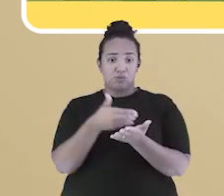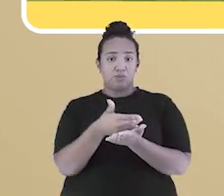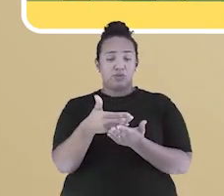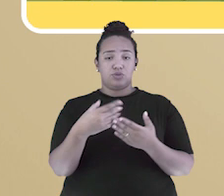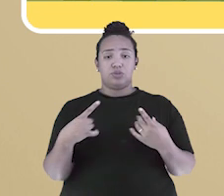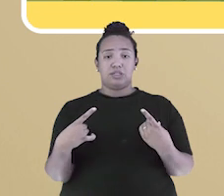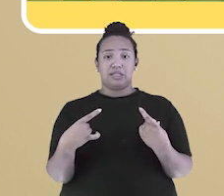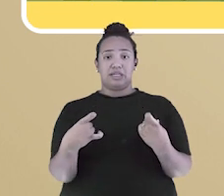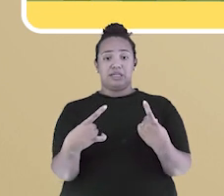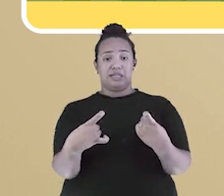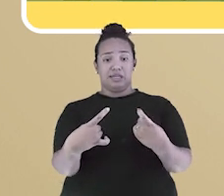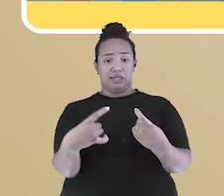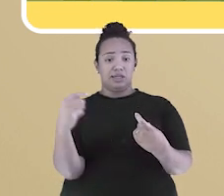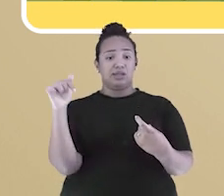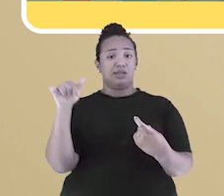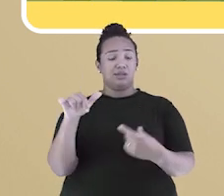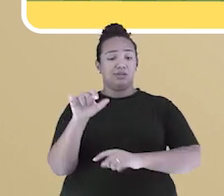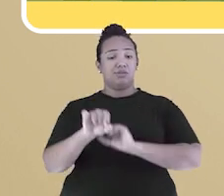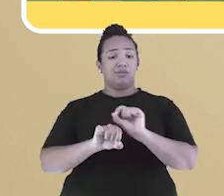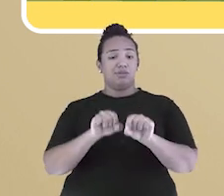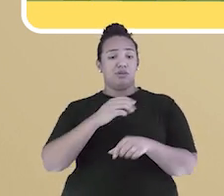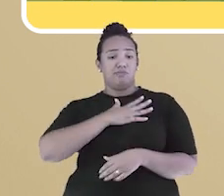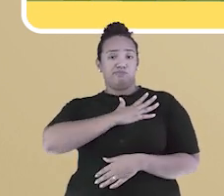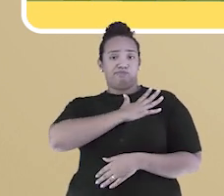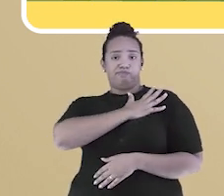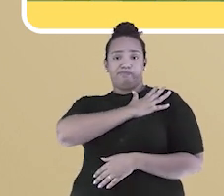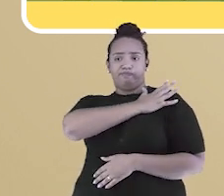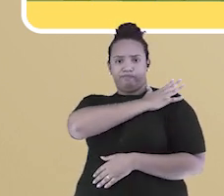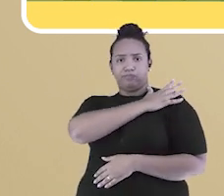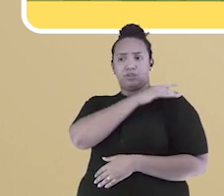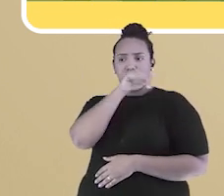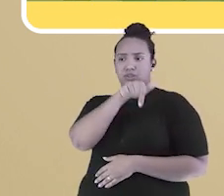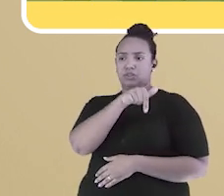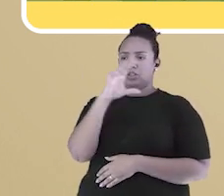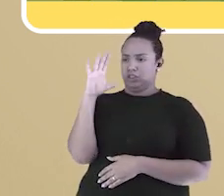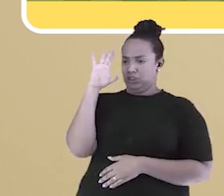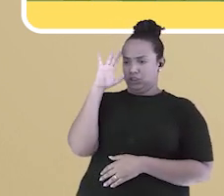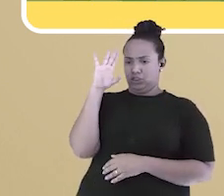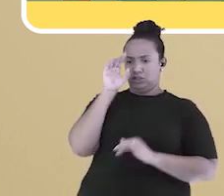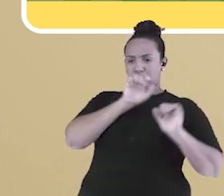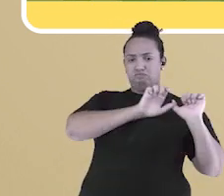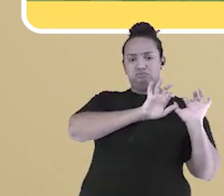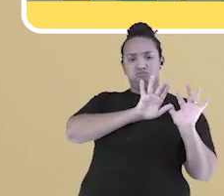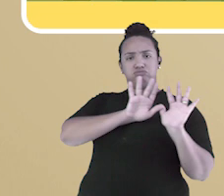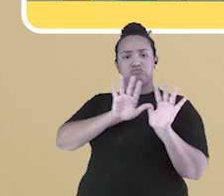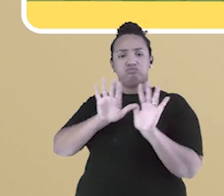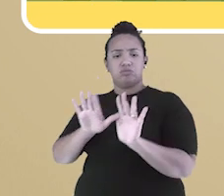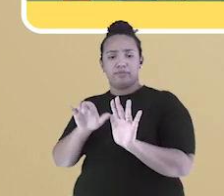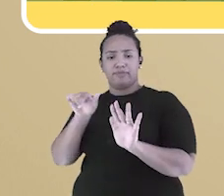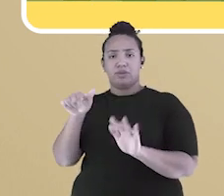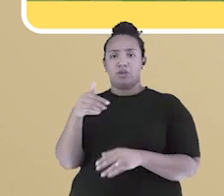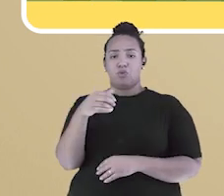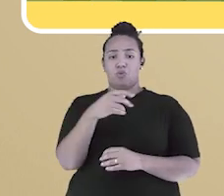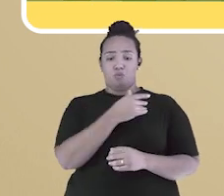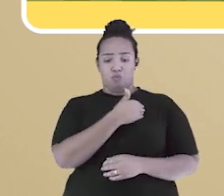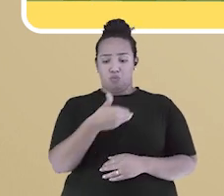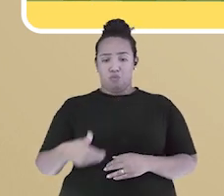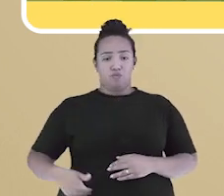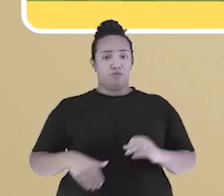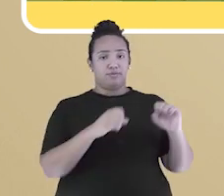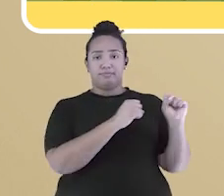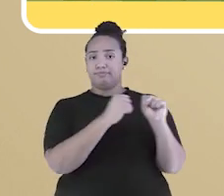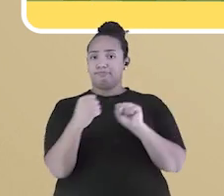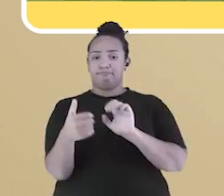Terror, e devido à forte ofensiva militar frente ao Talibã, o governo foi retirado do poder no país.